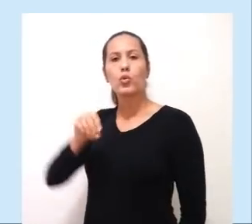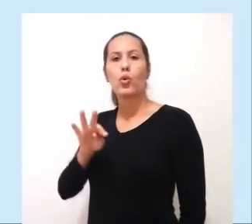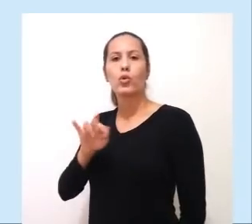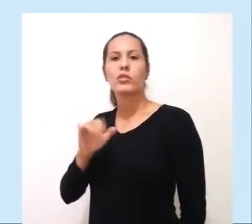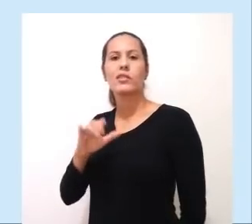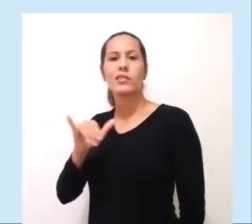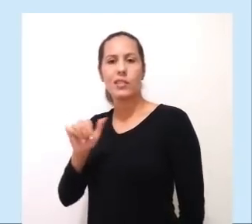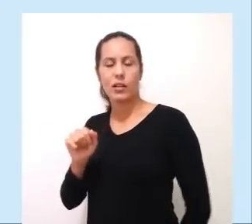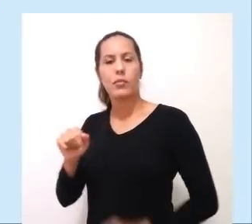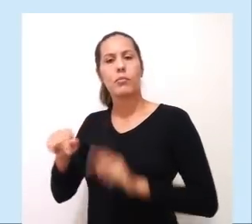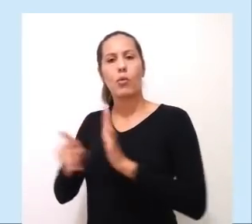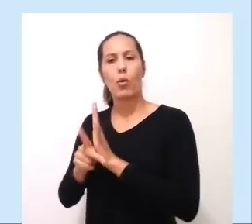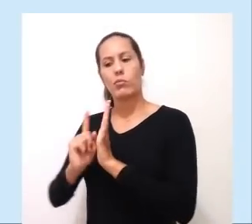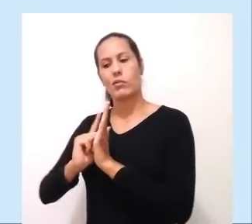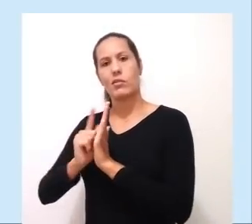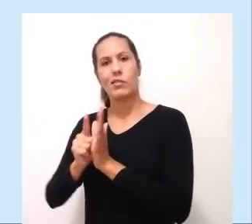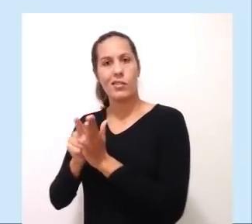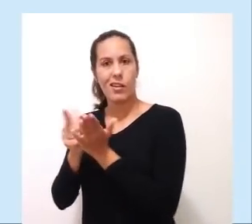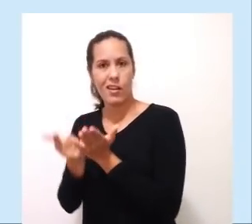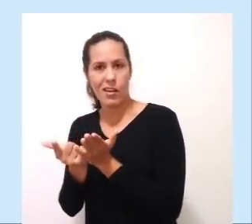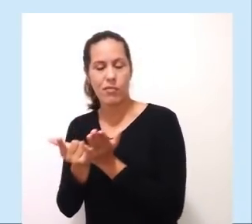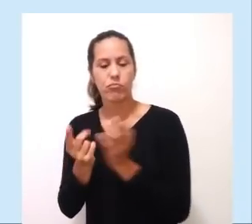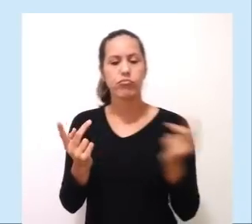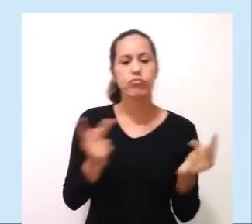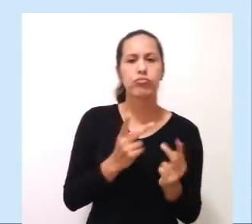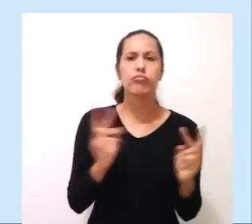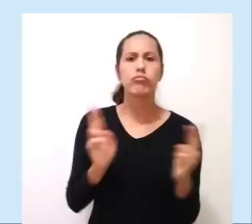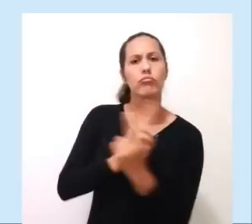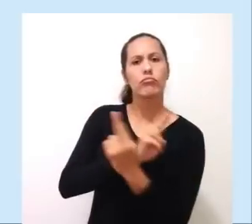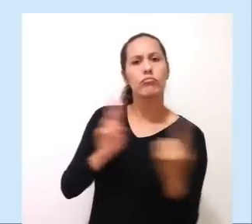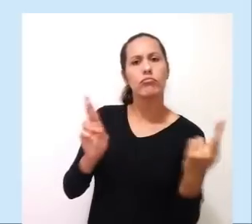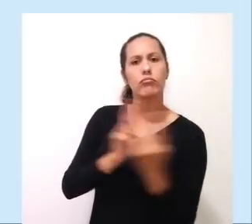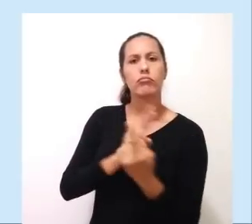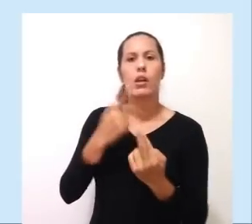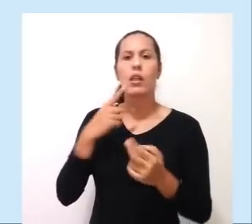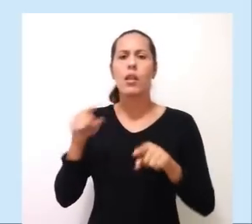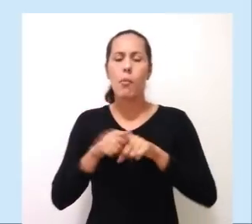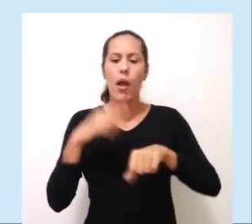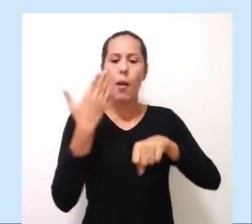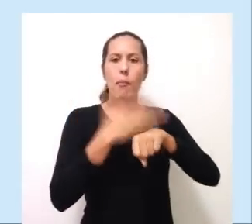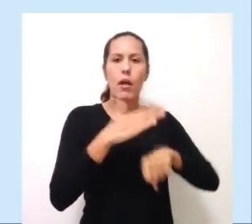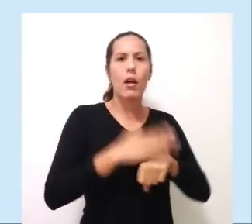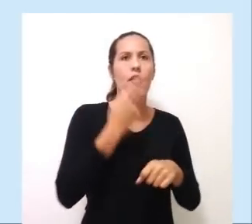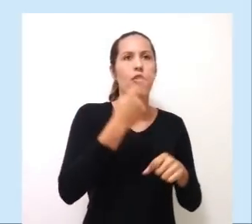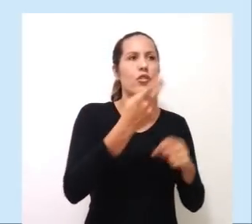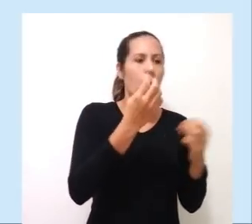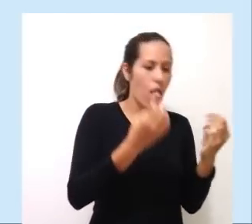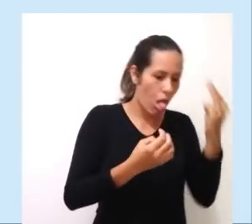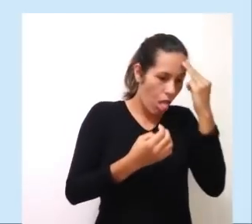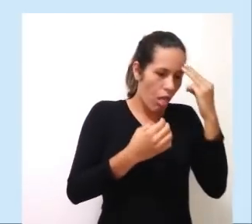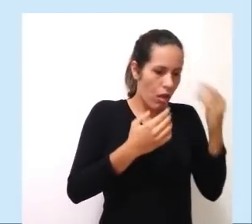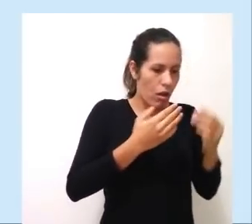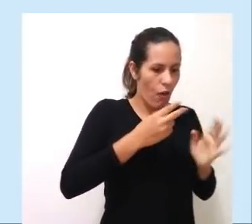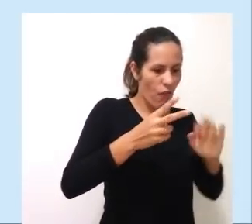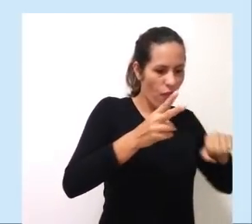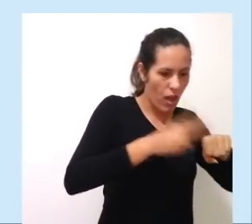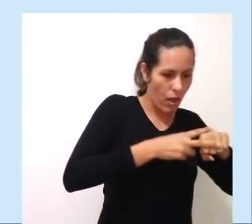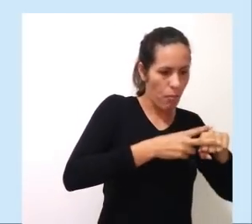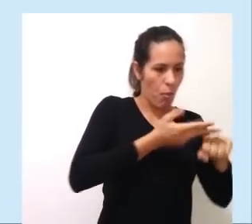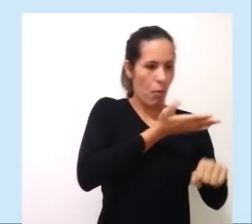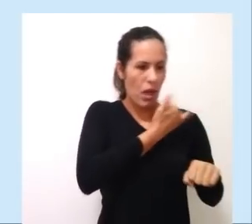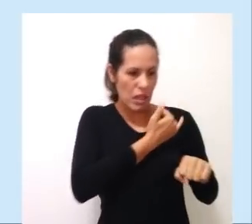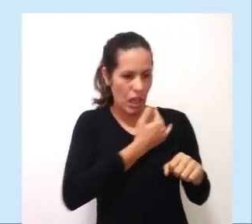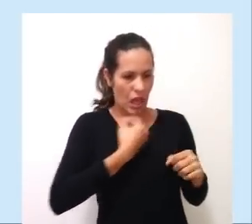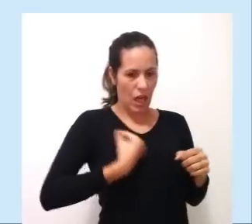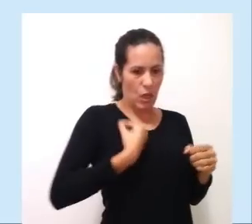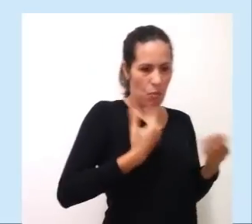A notícia, o gênero jornalístico, pôr em prática e não só decorar o presente, o passado, o futuro,